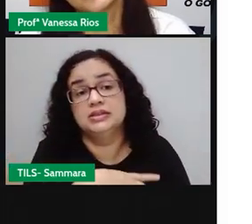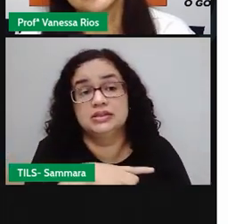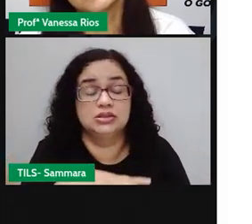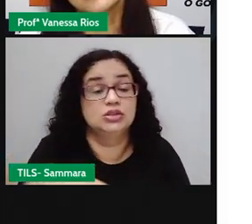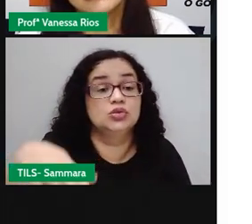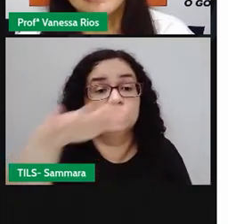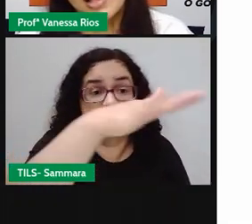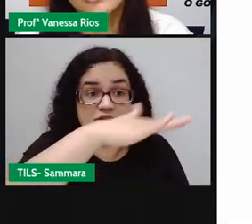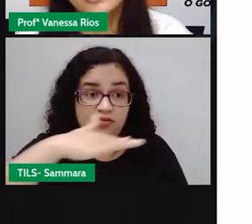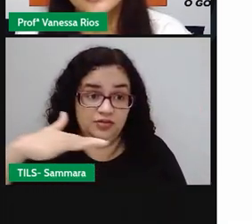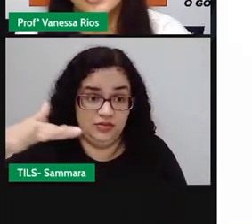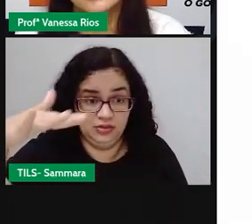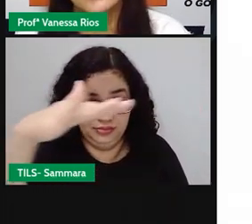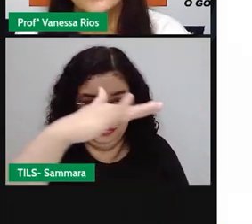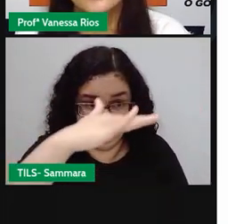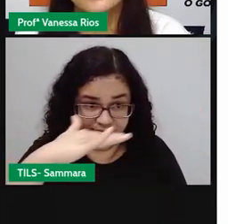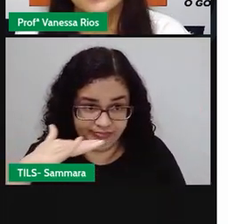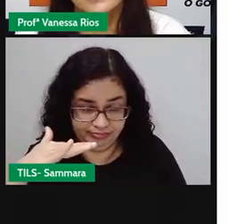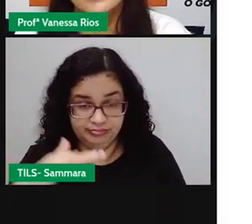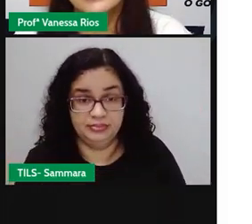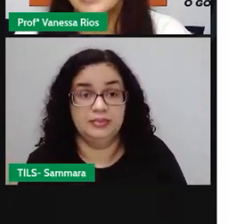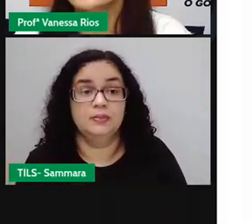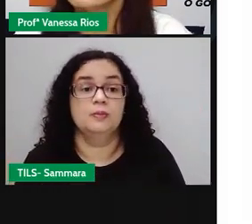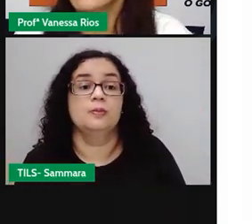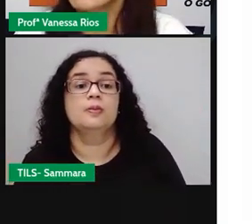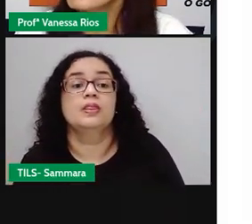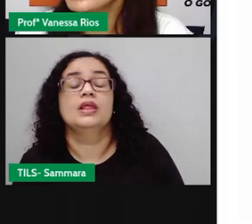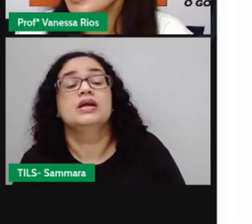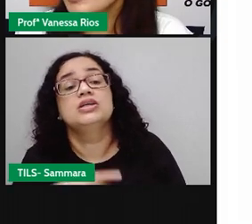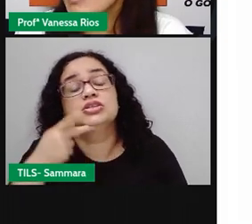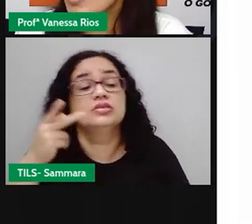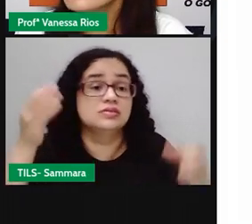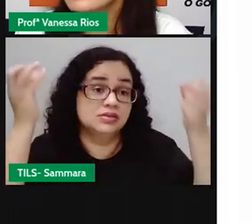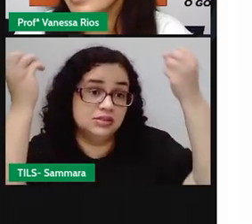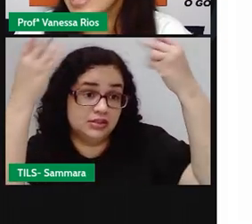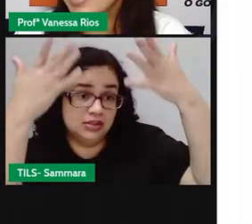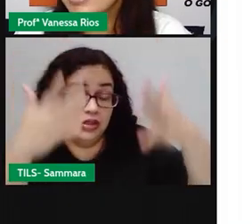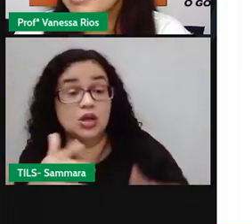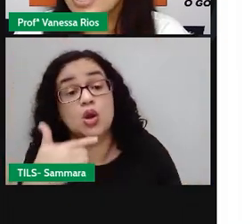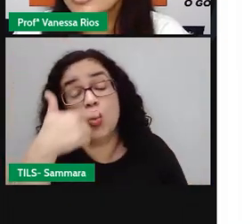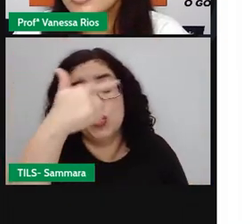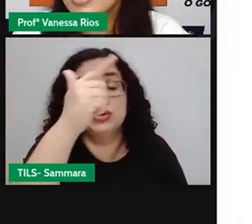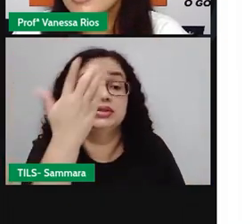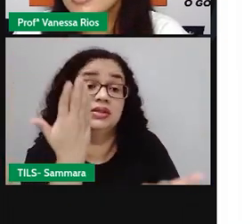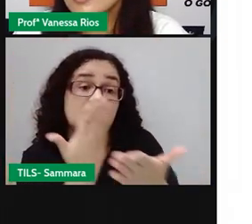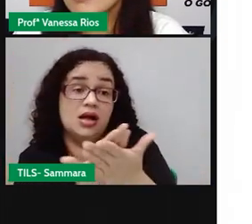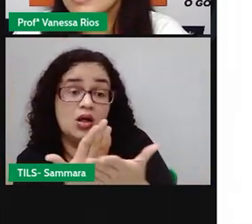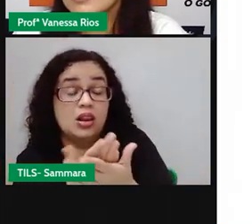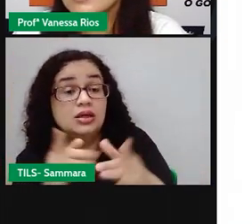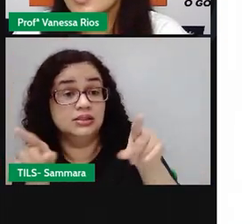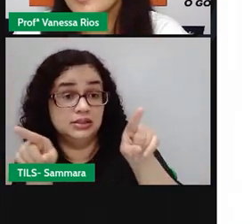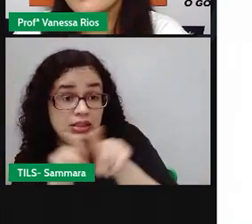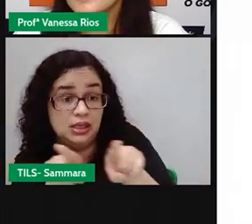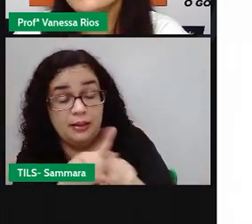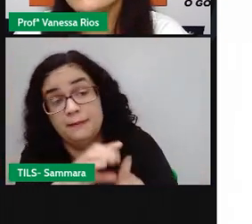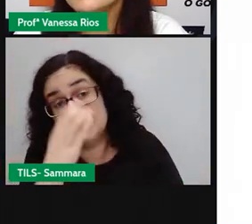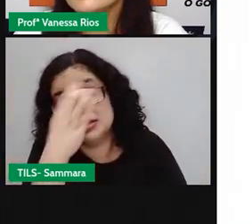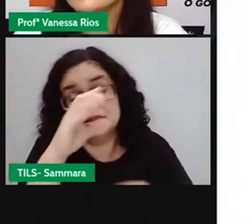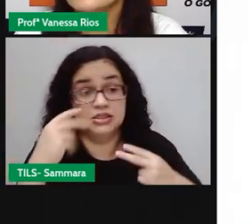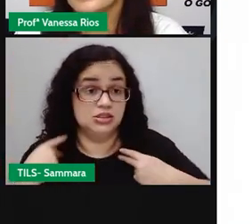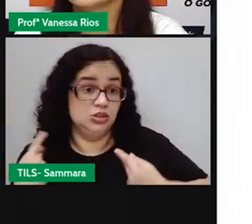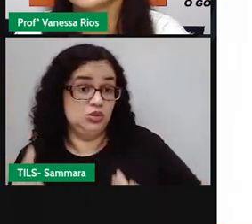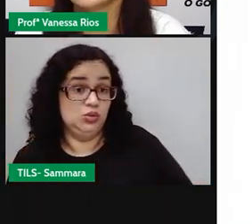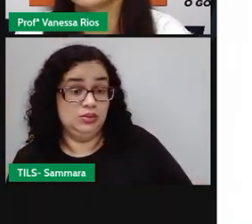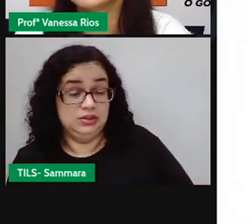nossa disposição, ao nosso redor. E aí já falamos aí uma outra aula também de ciências humanas sobre a